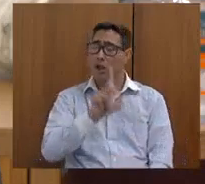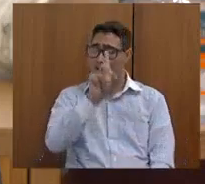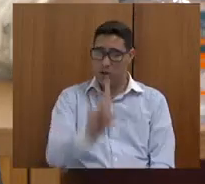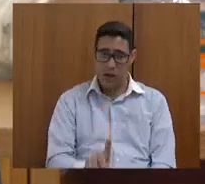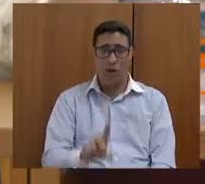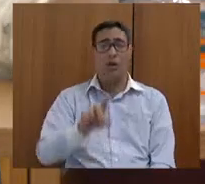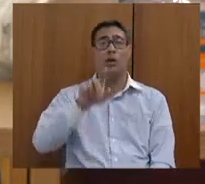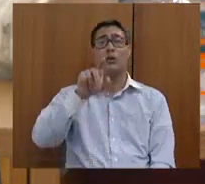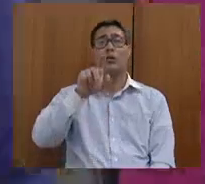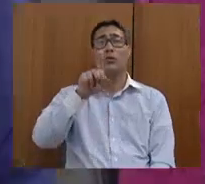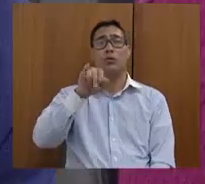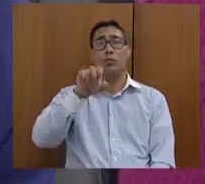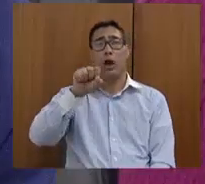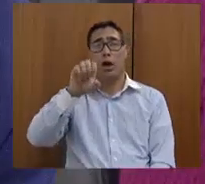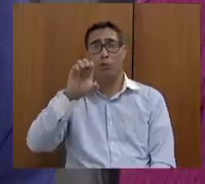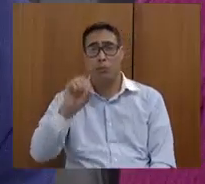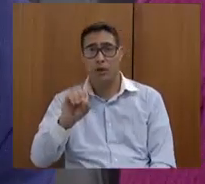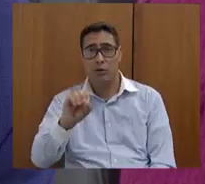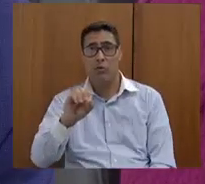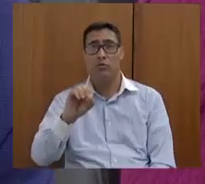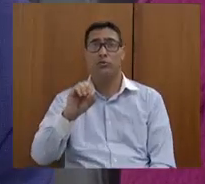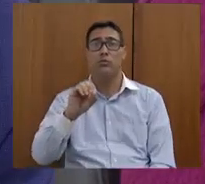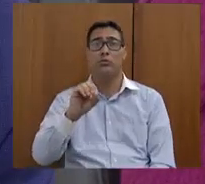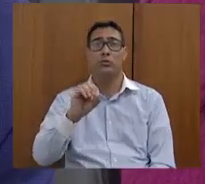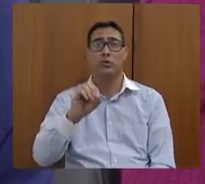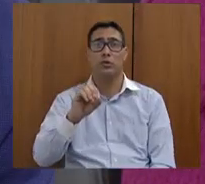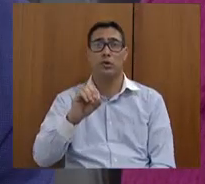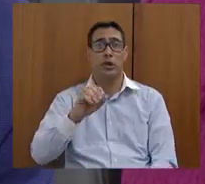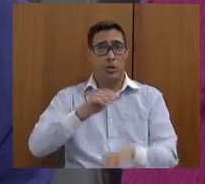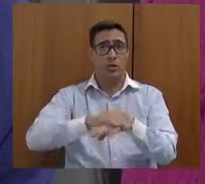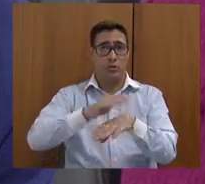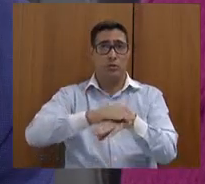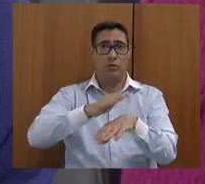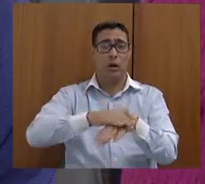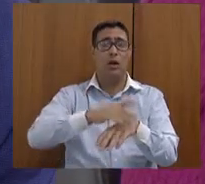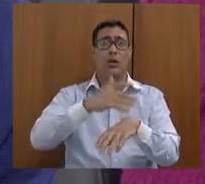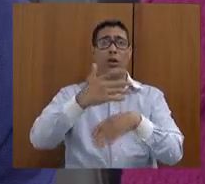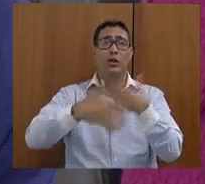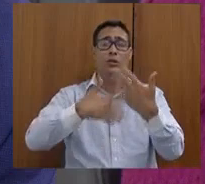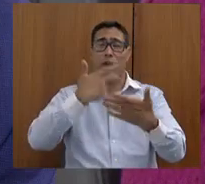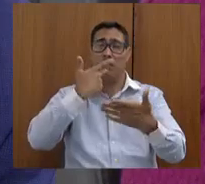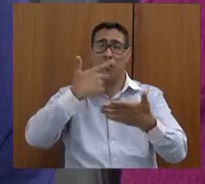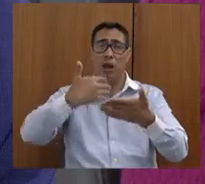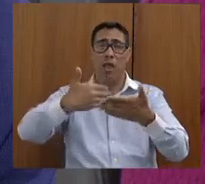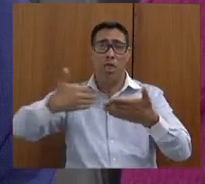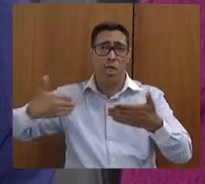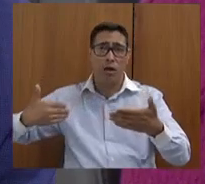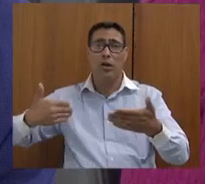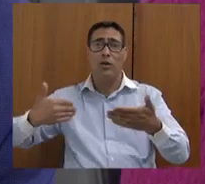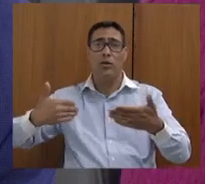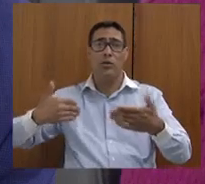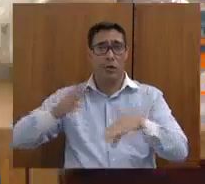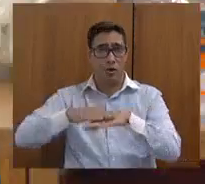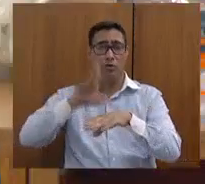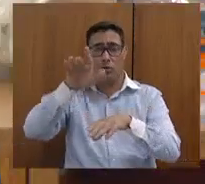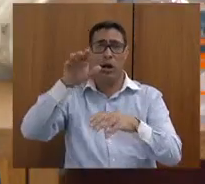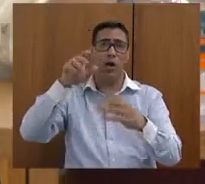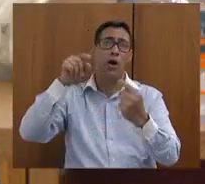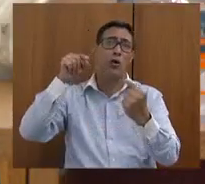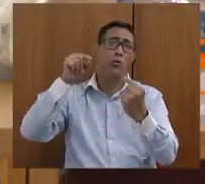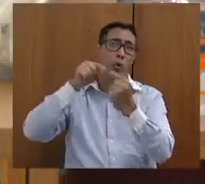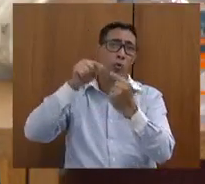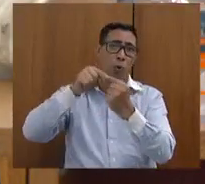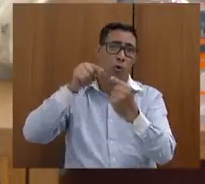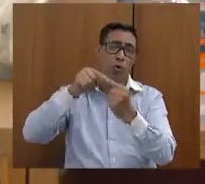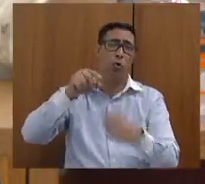piso e é esse que está estabelecido aí a gente recuou né na verdade quando você concordou com